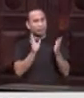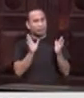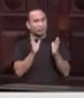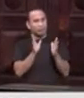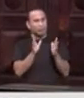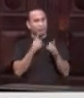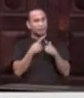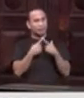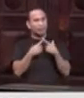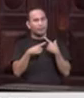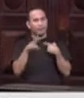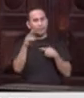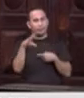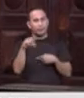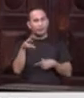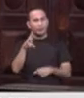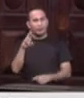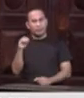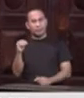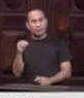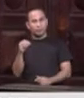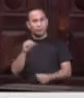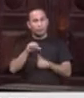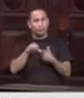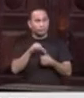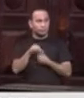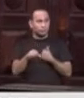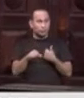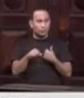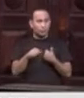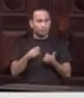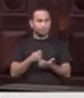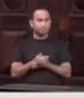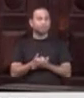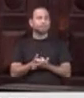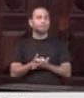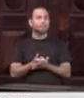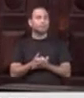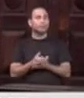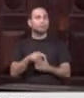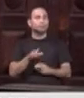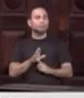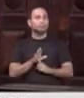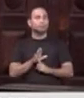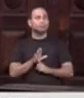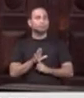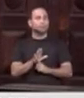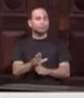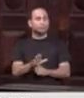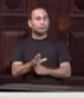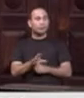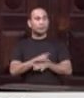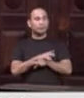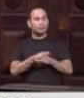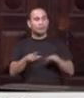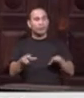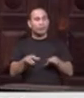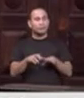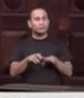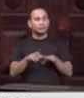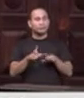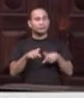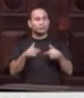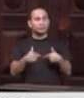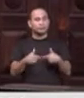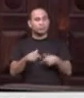se transformou numa holding, sendo contratada para a prestação de vários serviços ao Estado do Rio